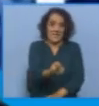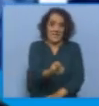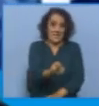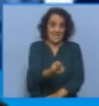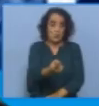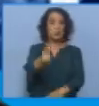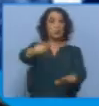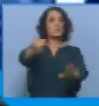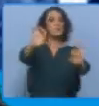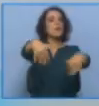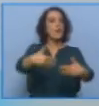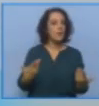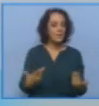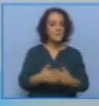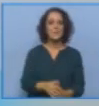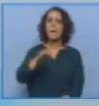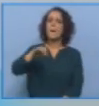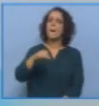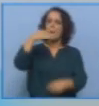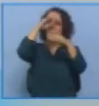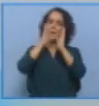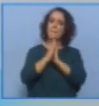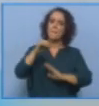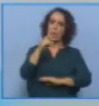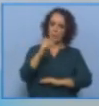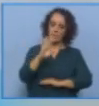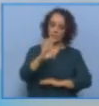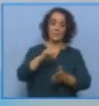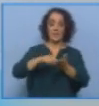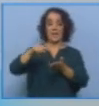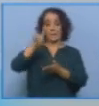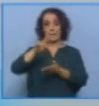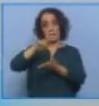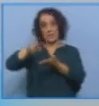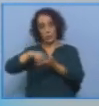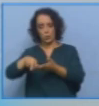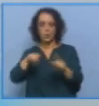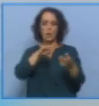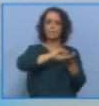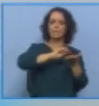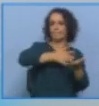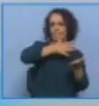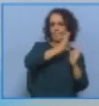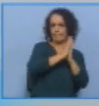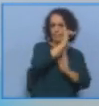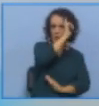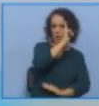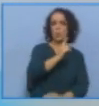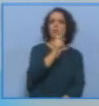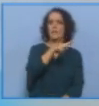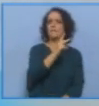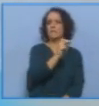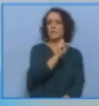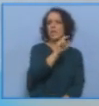juízo final. Irmã Paula Jordão, percebemos aqui, quer no Evangelho, quer também nesta primeira leitura, que são aquelas pessoas